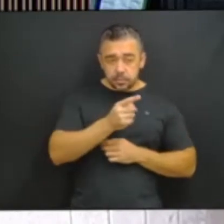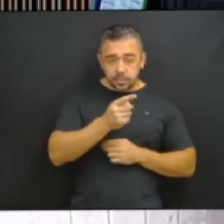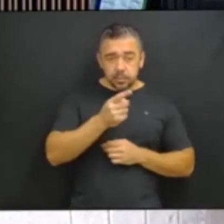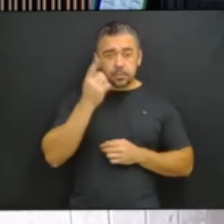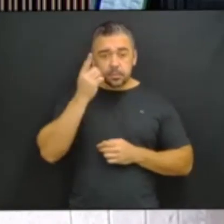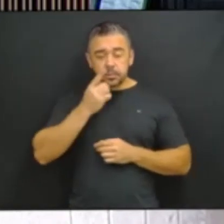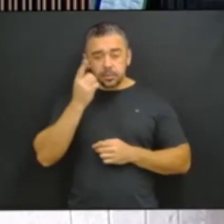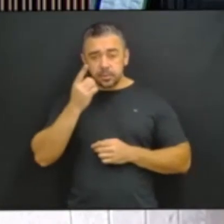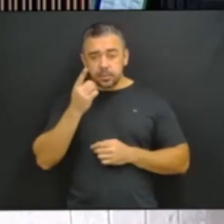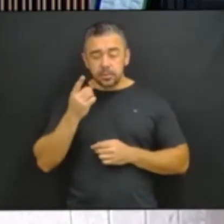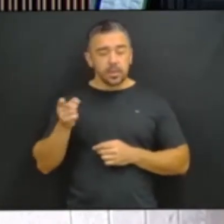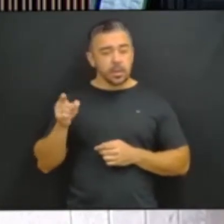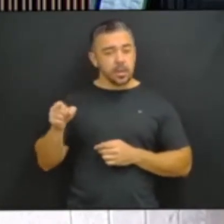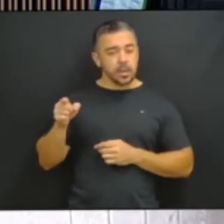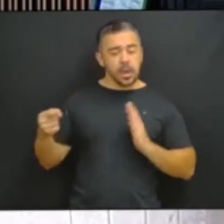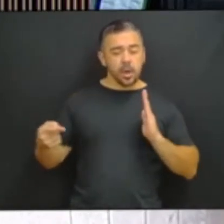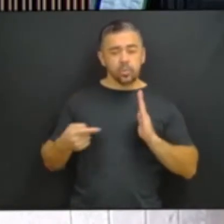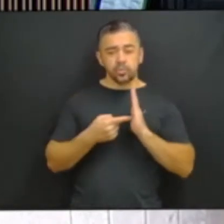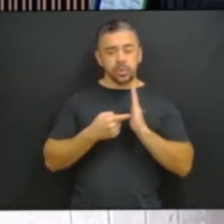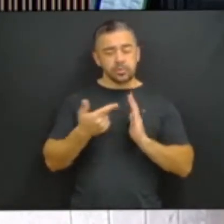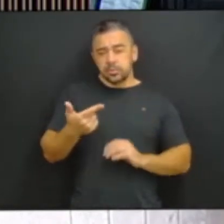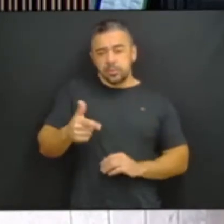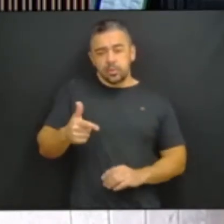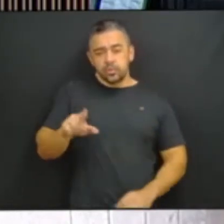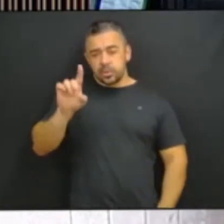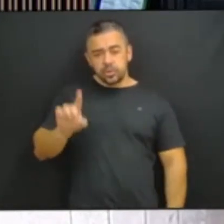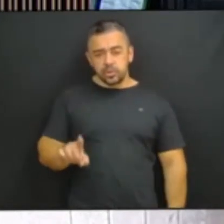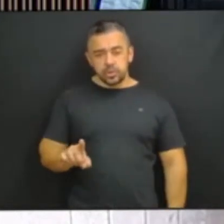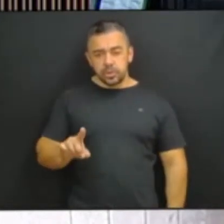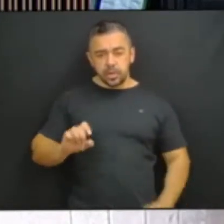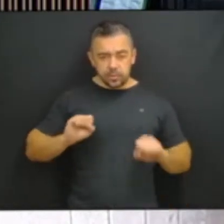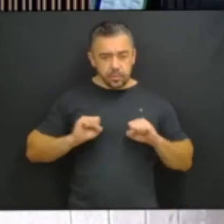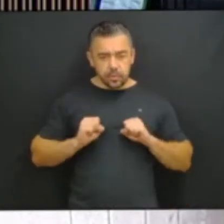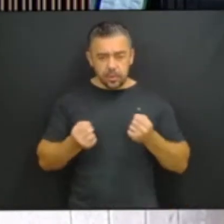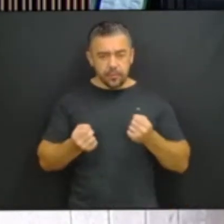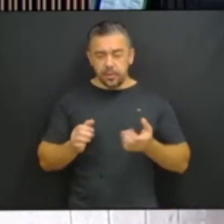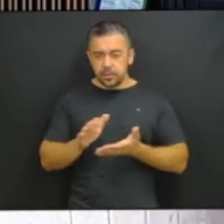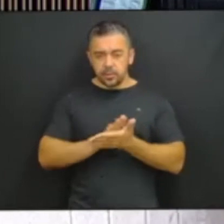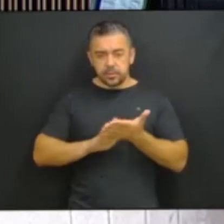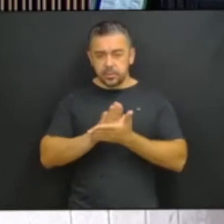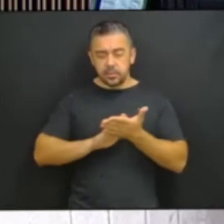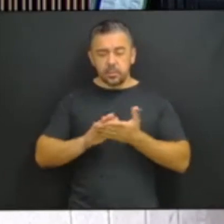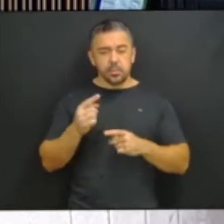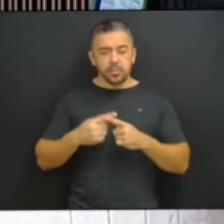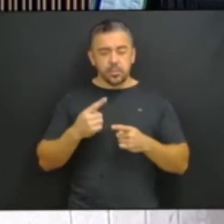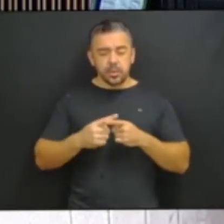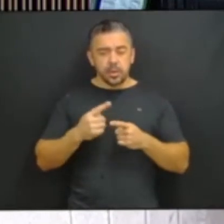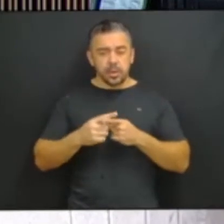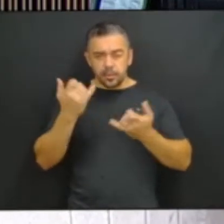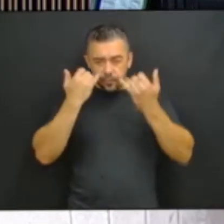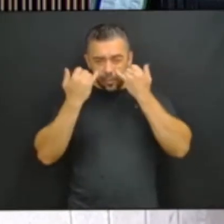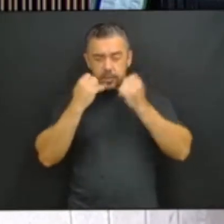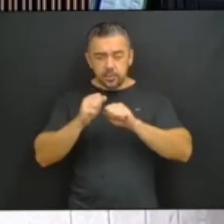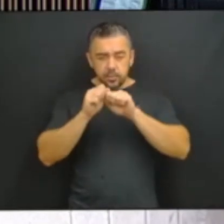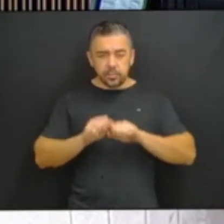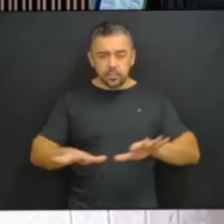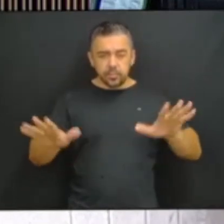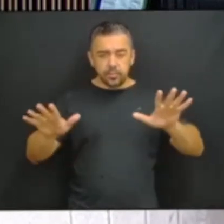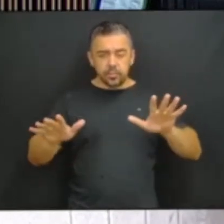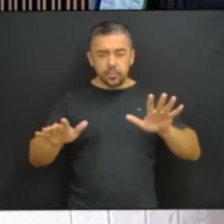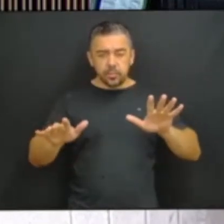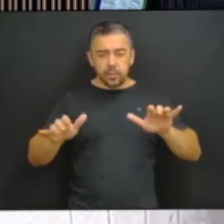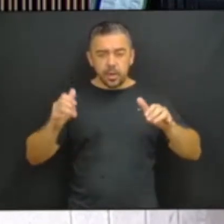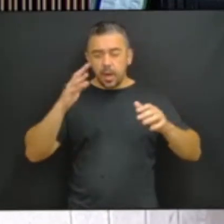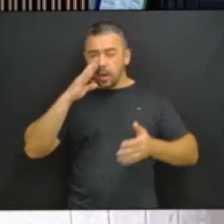que os que eles acusavam nem direito a defesa tiveram porque eles vazavam as coisas e acusavam publicamente